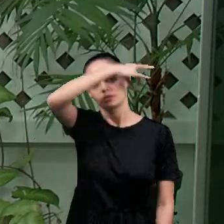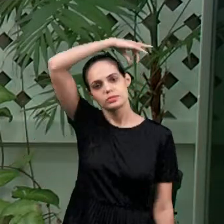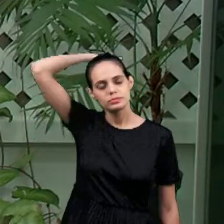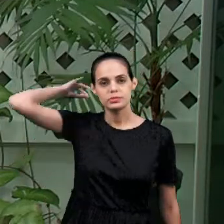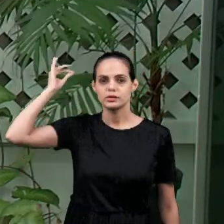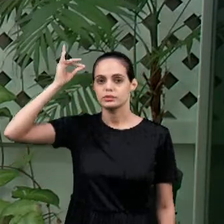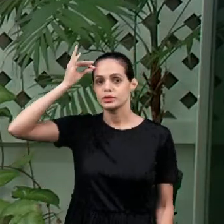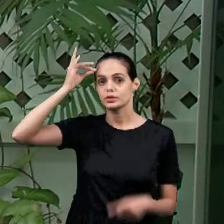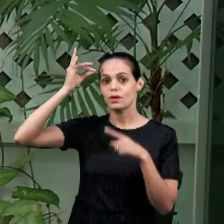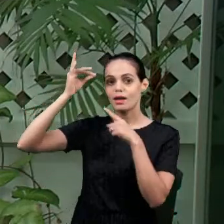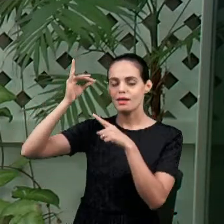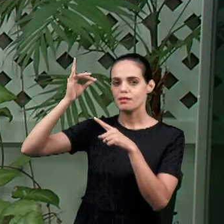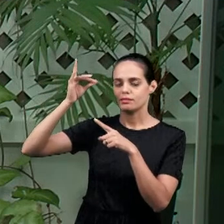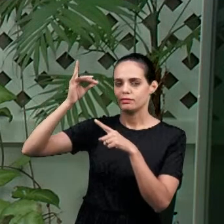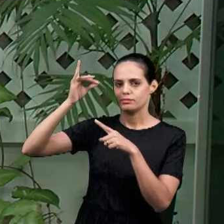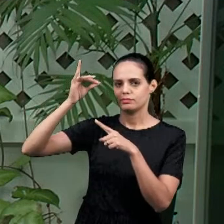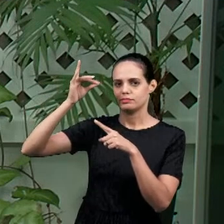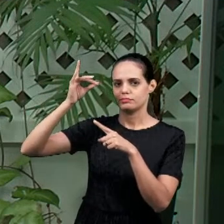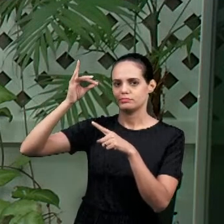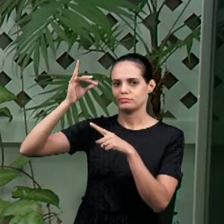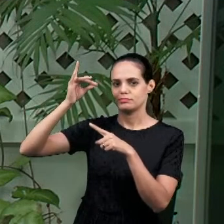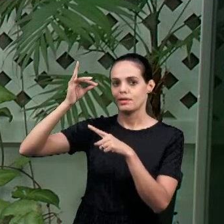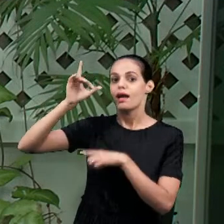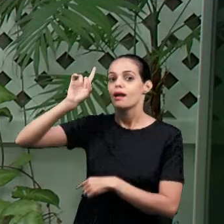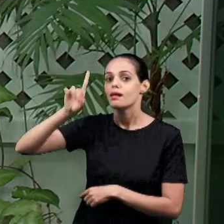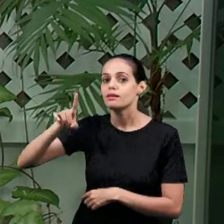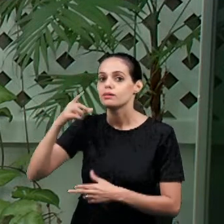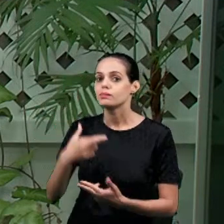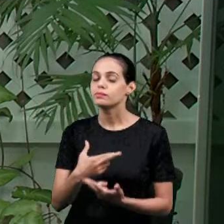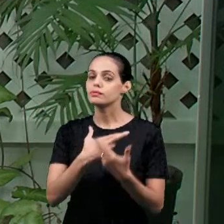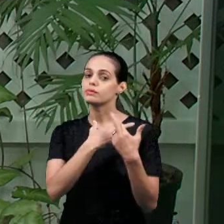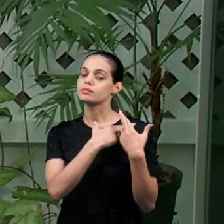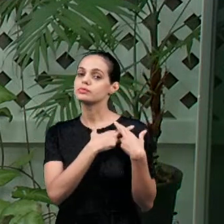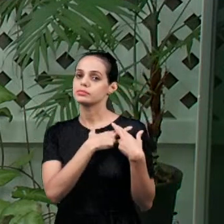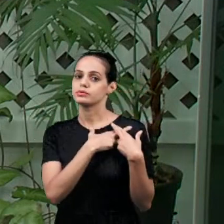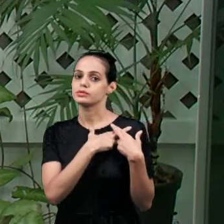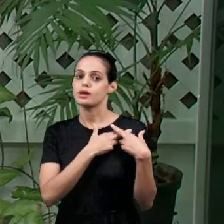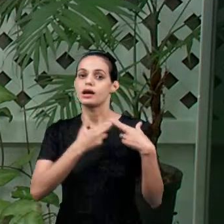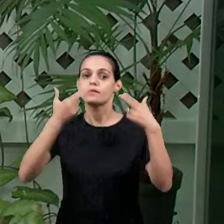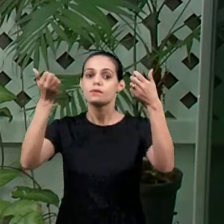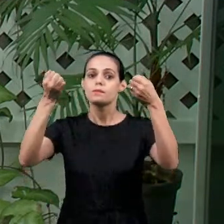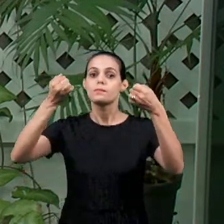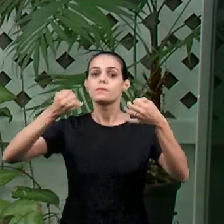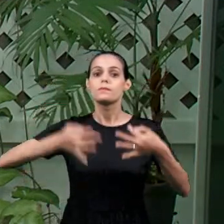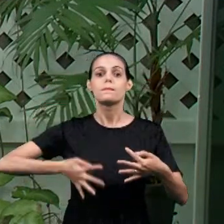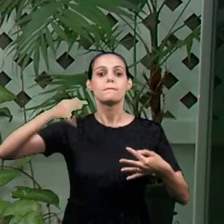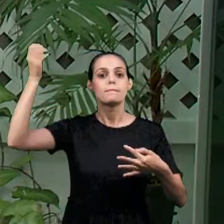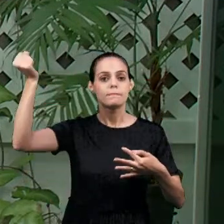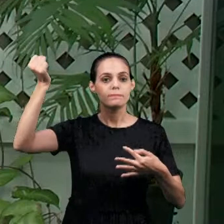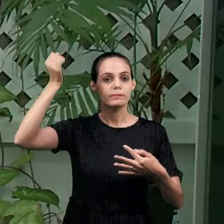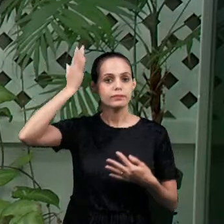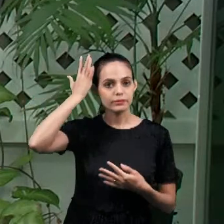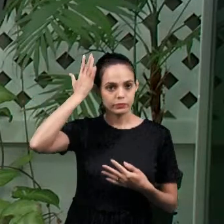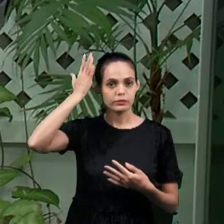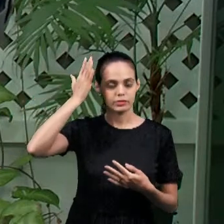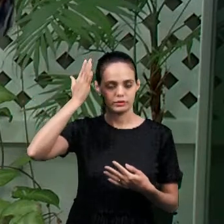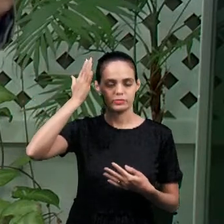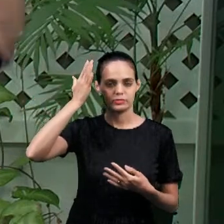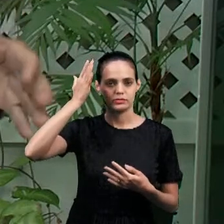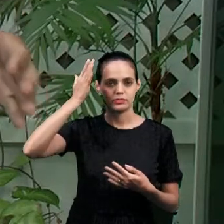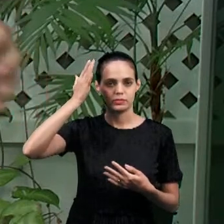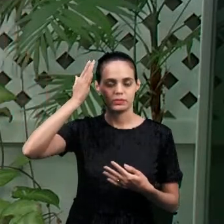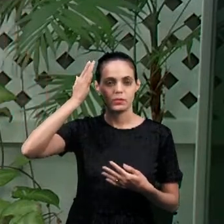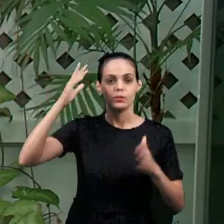Espírito Santo é o responsável para revelar aquilo que é